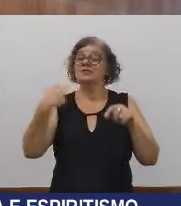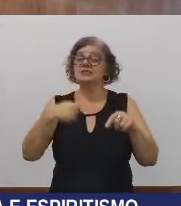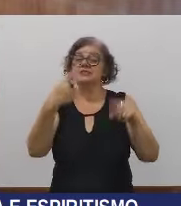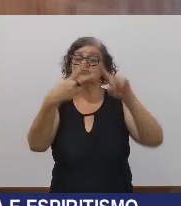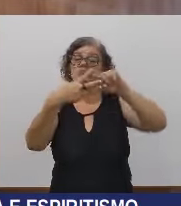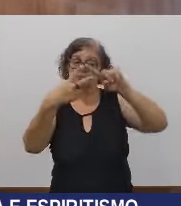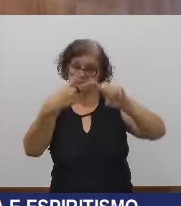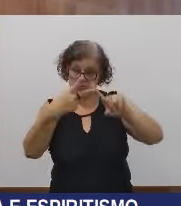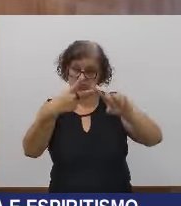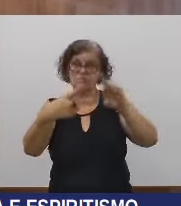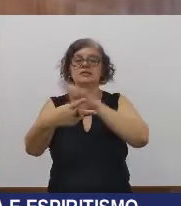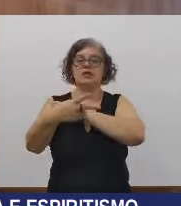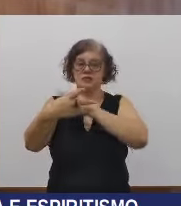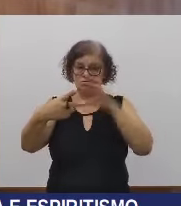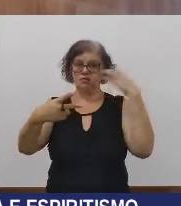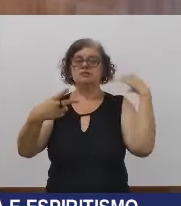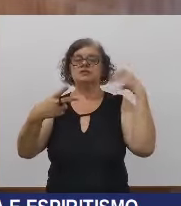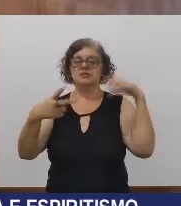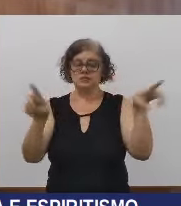Mas